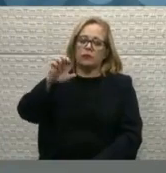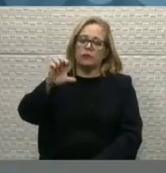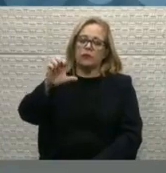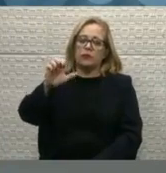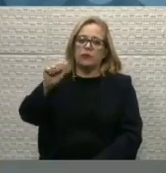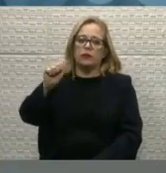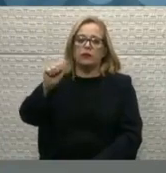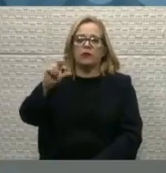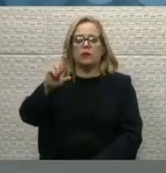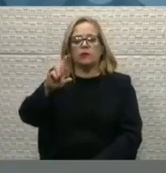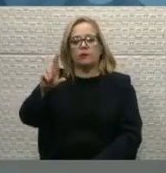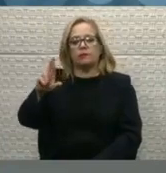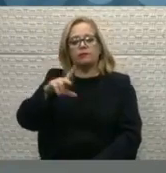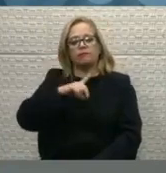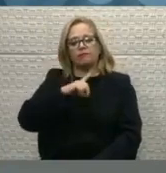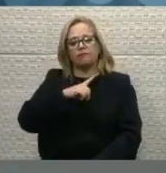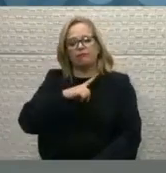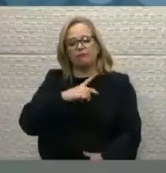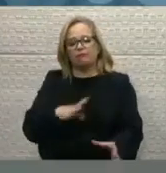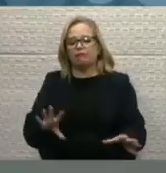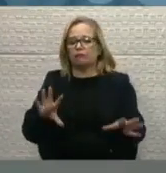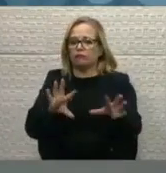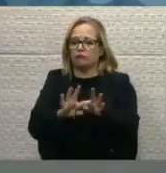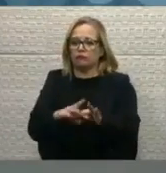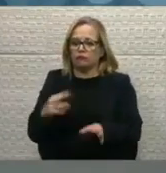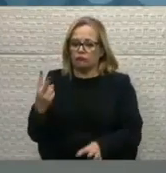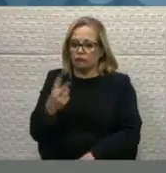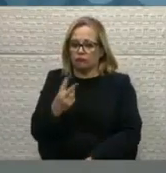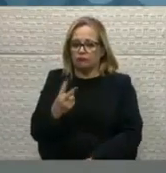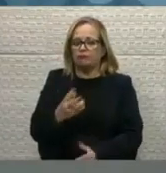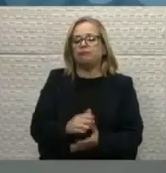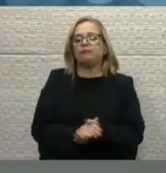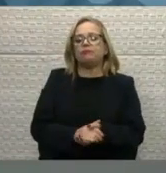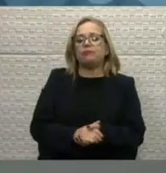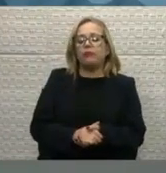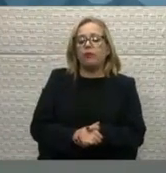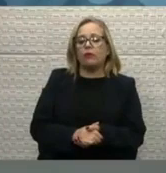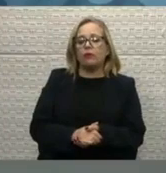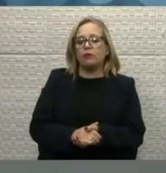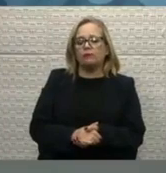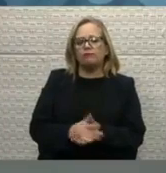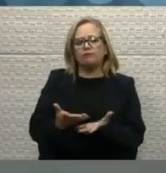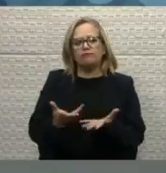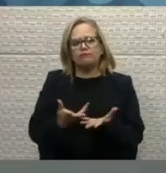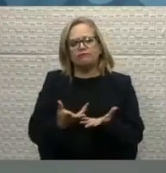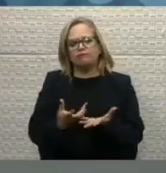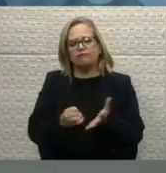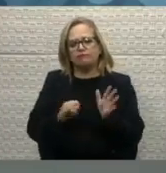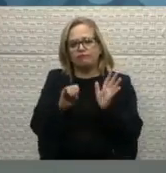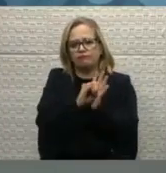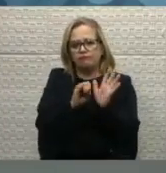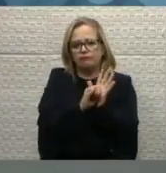constantes específicas associadas a esses operadores. Então, nós queremos identificar vetores do